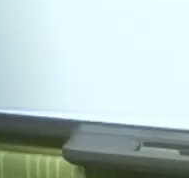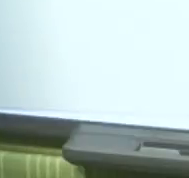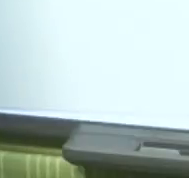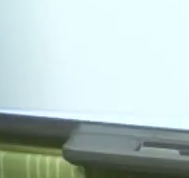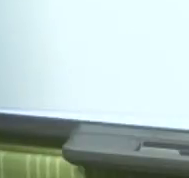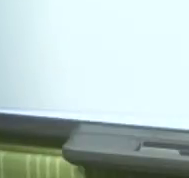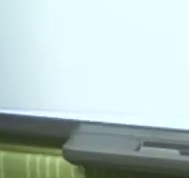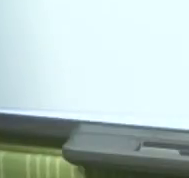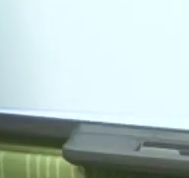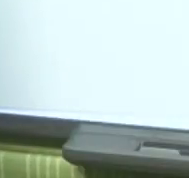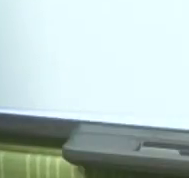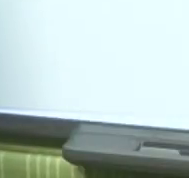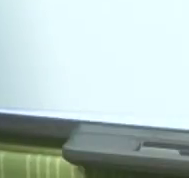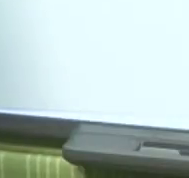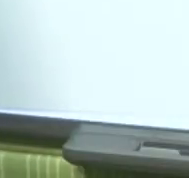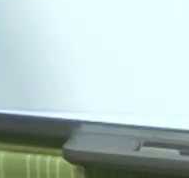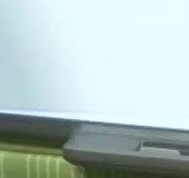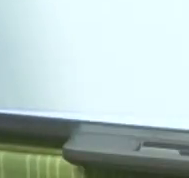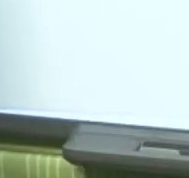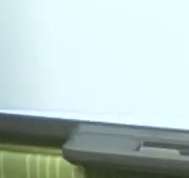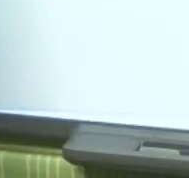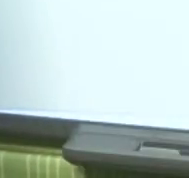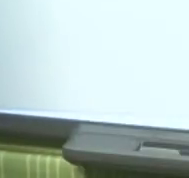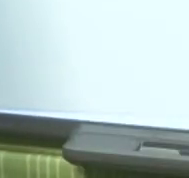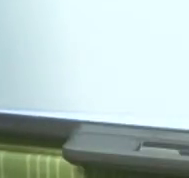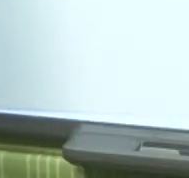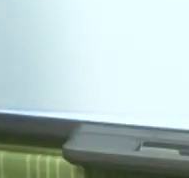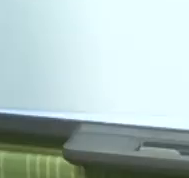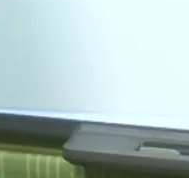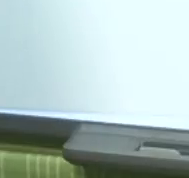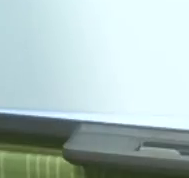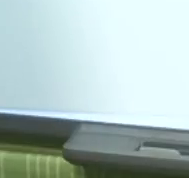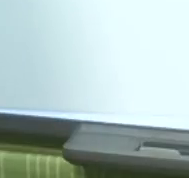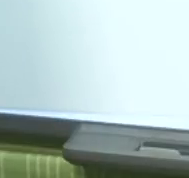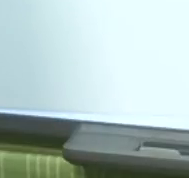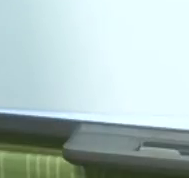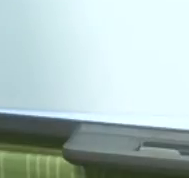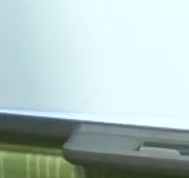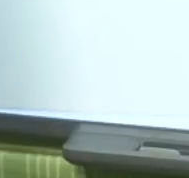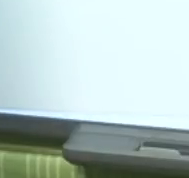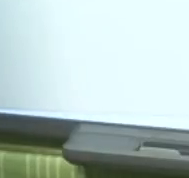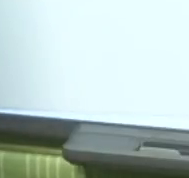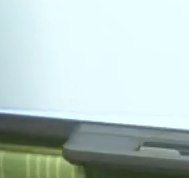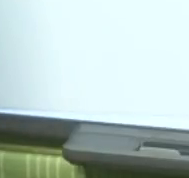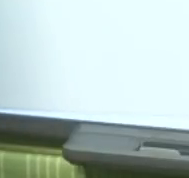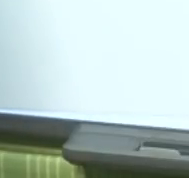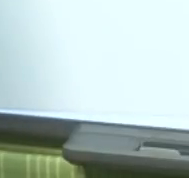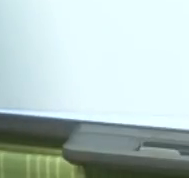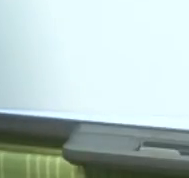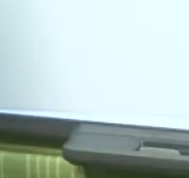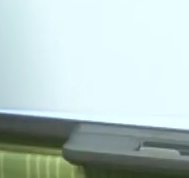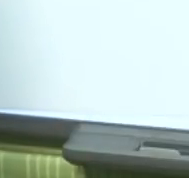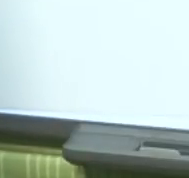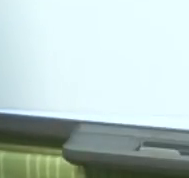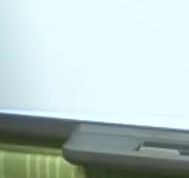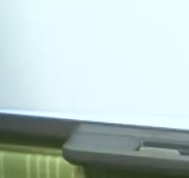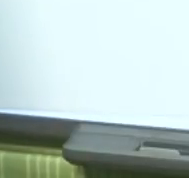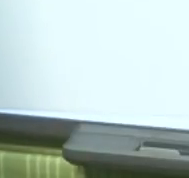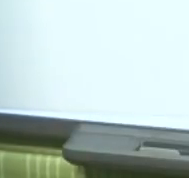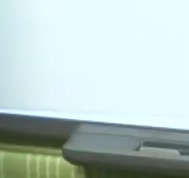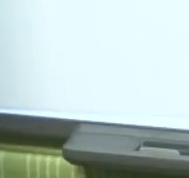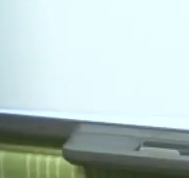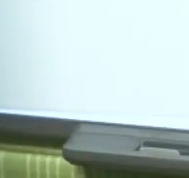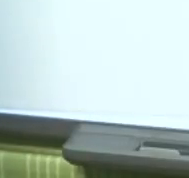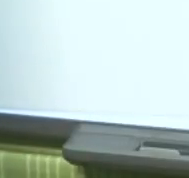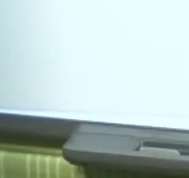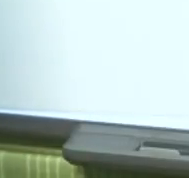Boa noite. Retornamos então? E aí, gente, como foi a atividade de sala? Vocês conseguiram responder? Bom, vamos partir